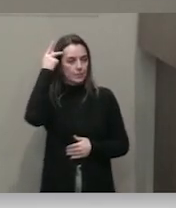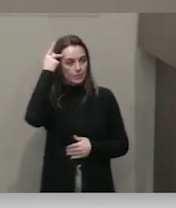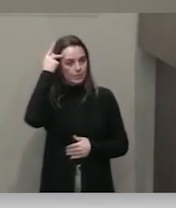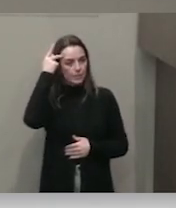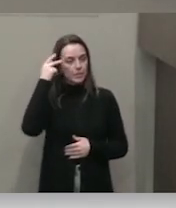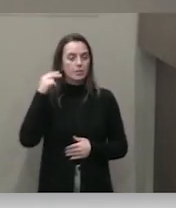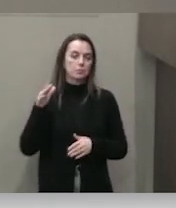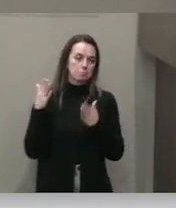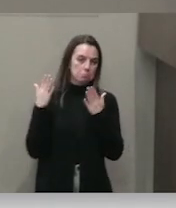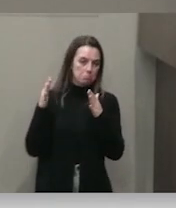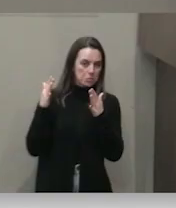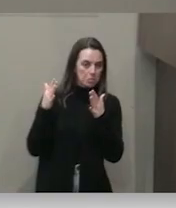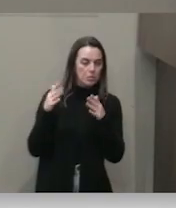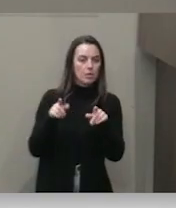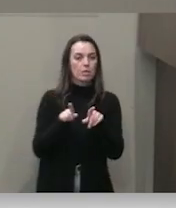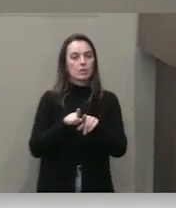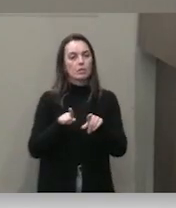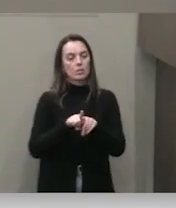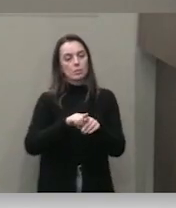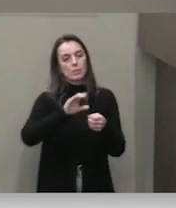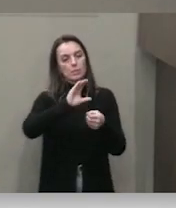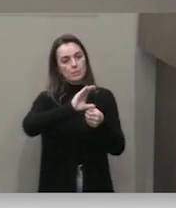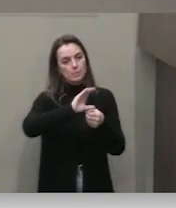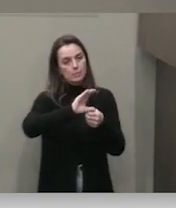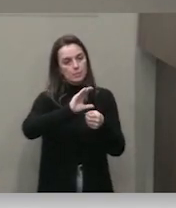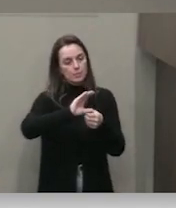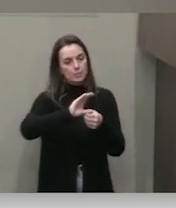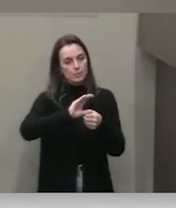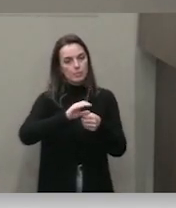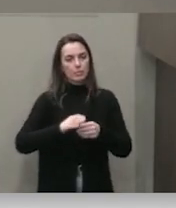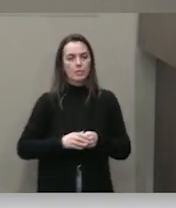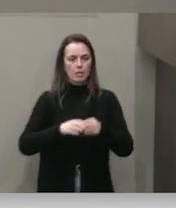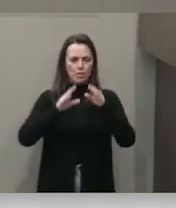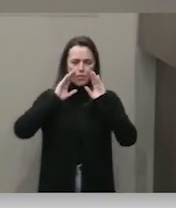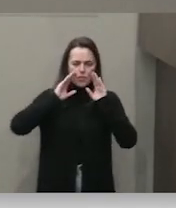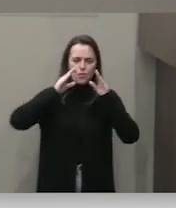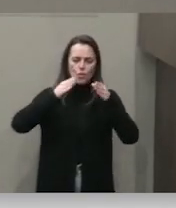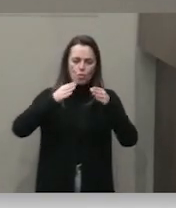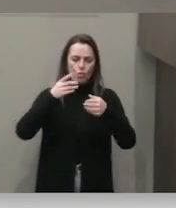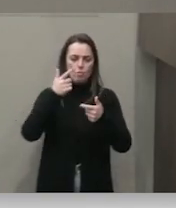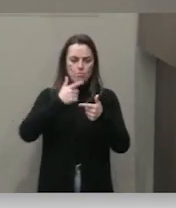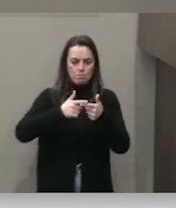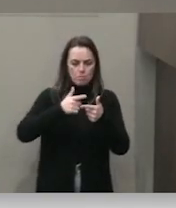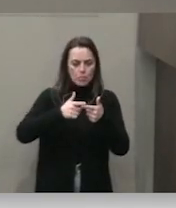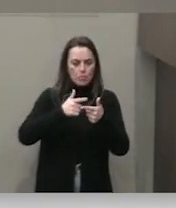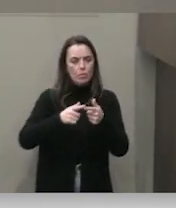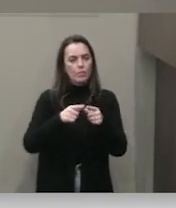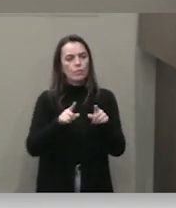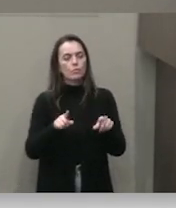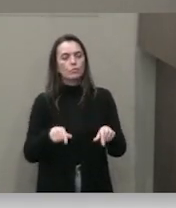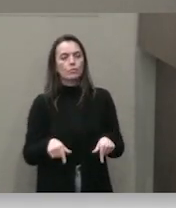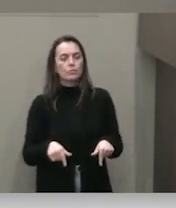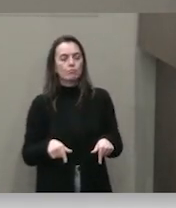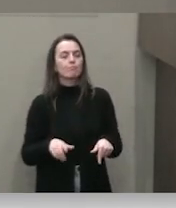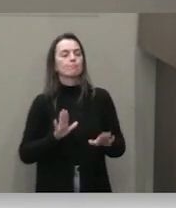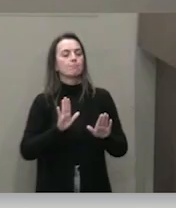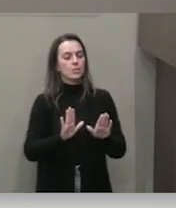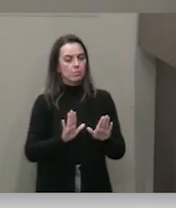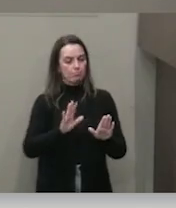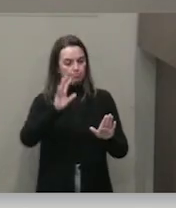ao Hospital de Clínicas, onde, focado no problema dos servidores, seus colaboradores, eles buscam resolver o